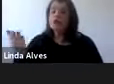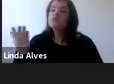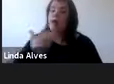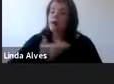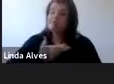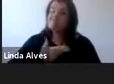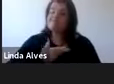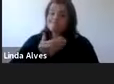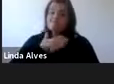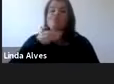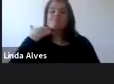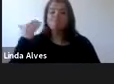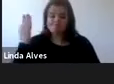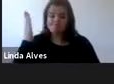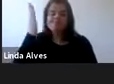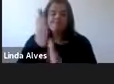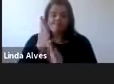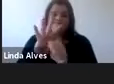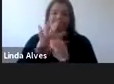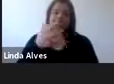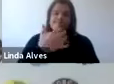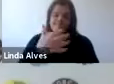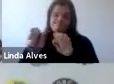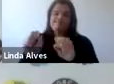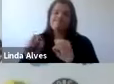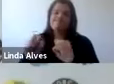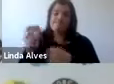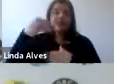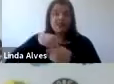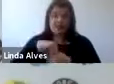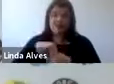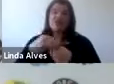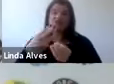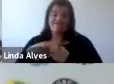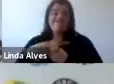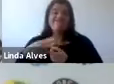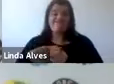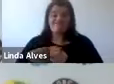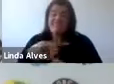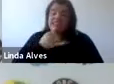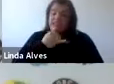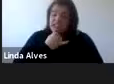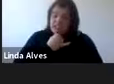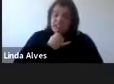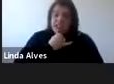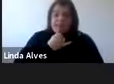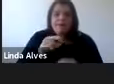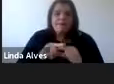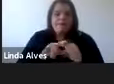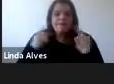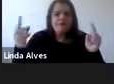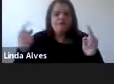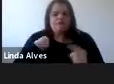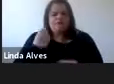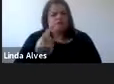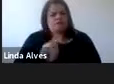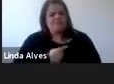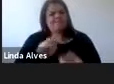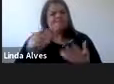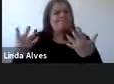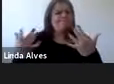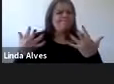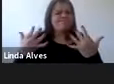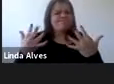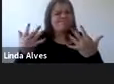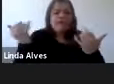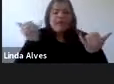vida contaminado aí pelo Covid. Certo. E naquele primeiro momento, a gente estava assim, sem informação do